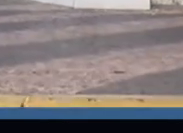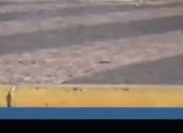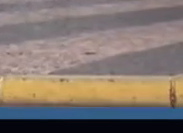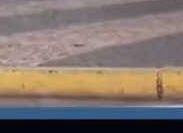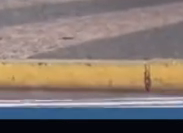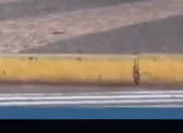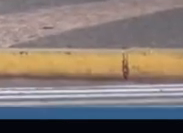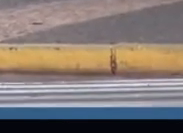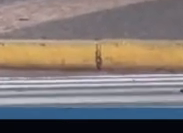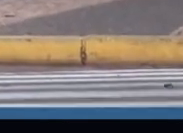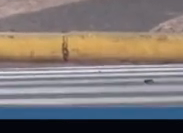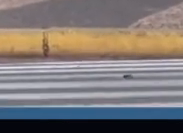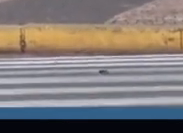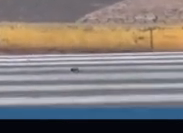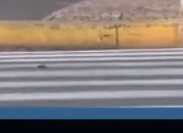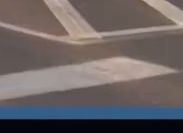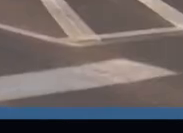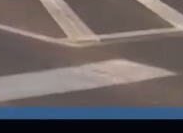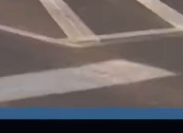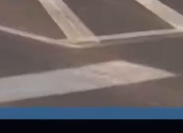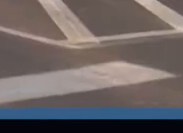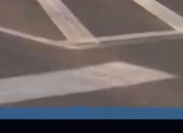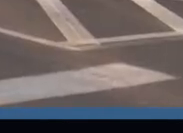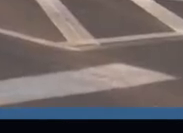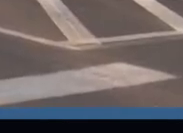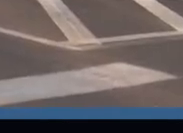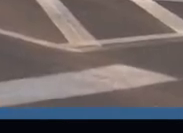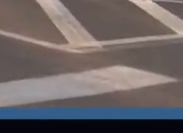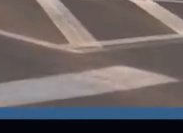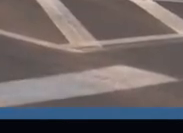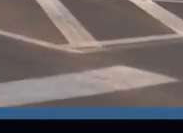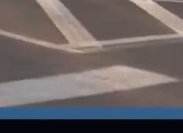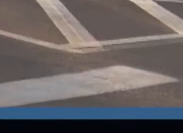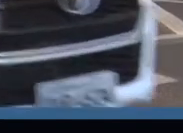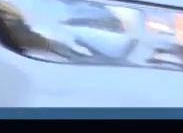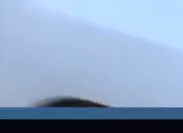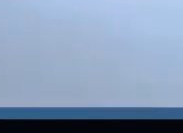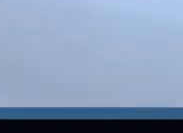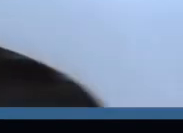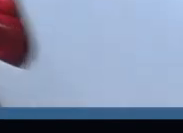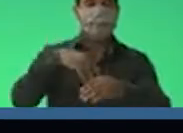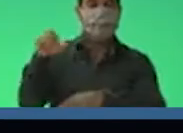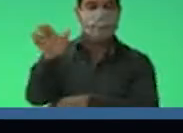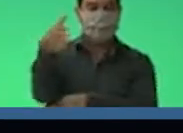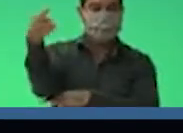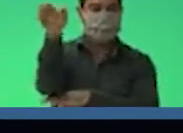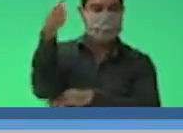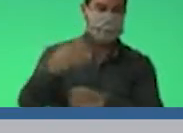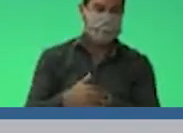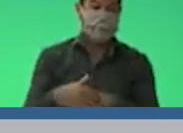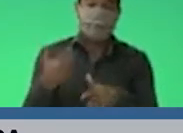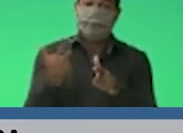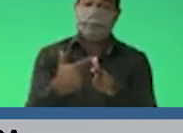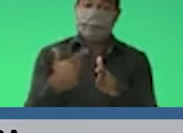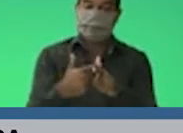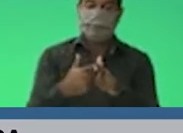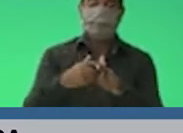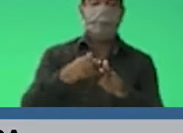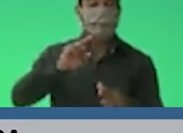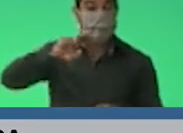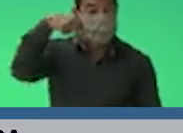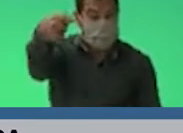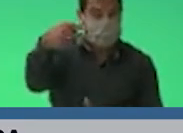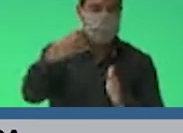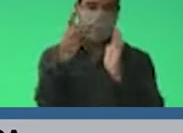da classificação de cada município no mapeamento feito pelo programa Prosseguir. Porque o nosso próximo